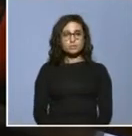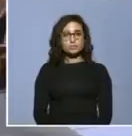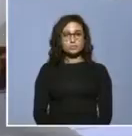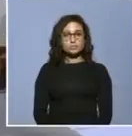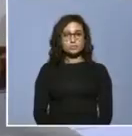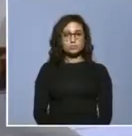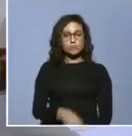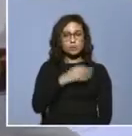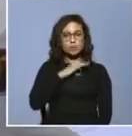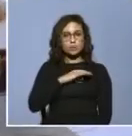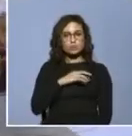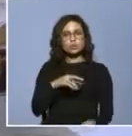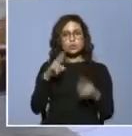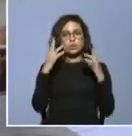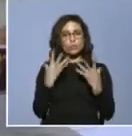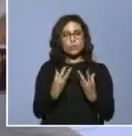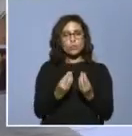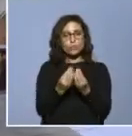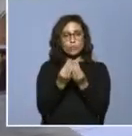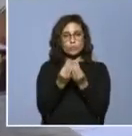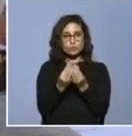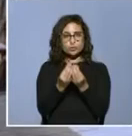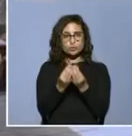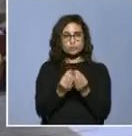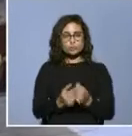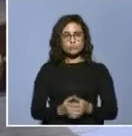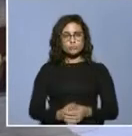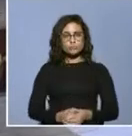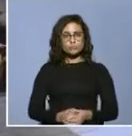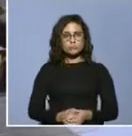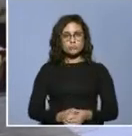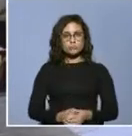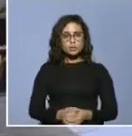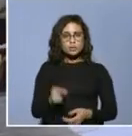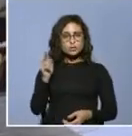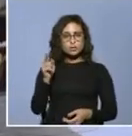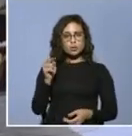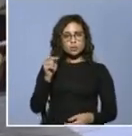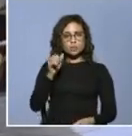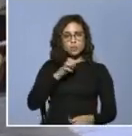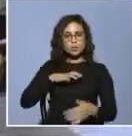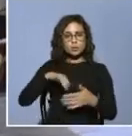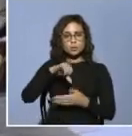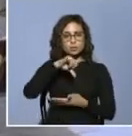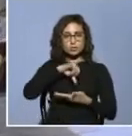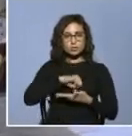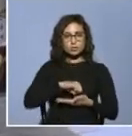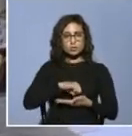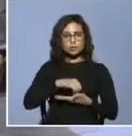Amém. O Senhor esteja convosco. Ele está no meio